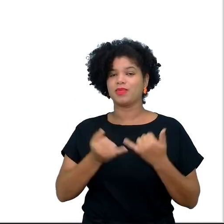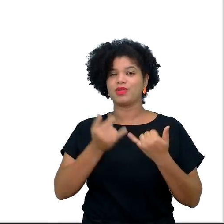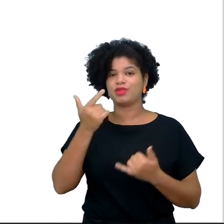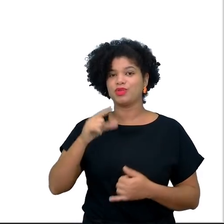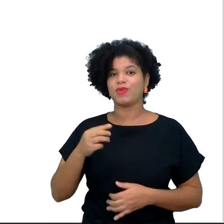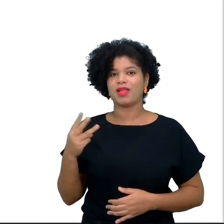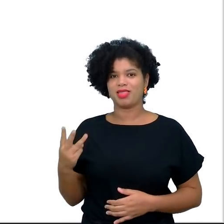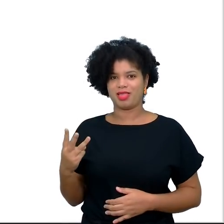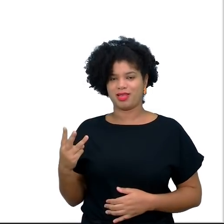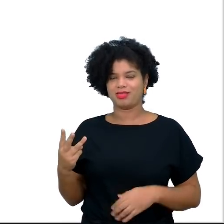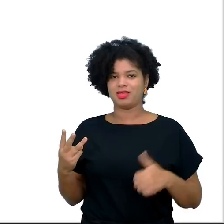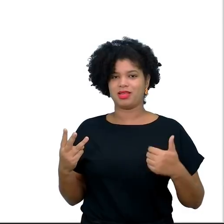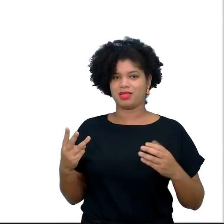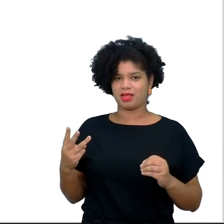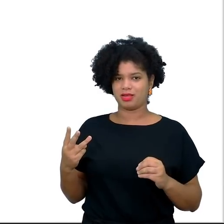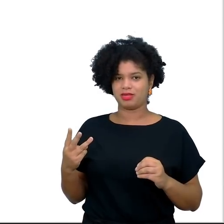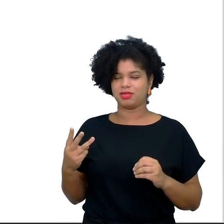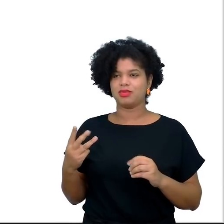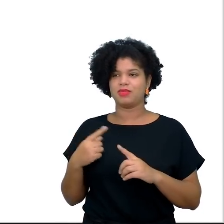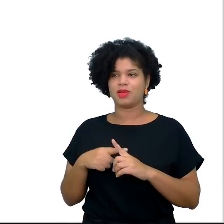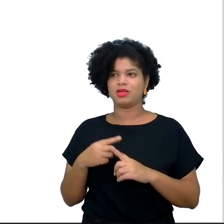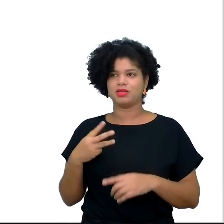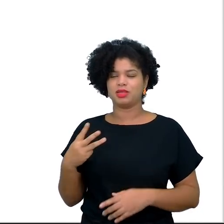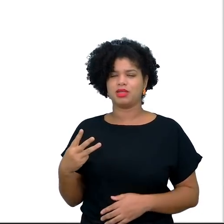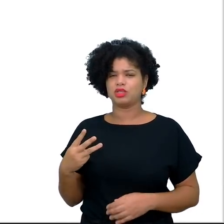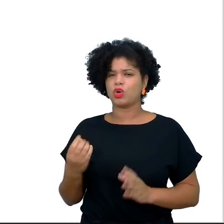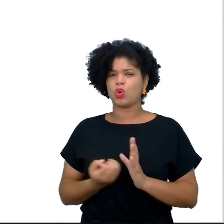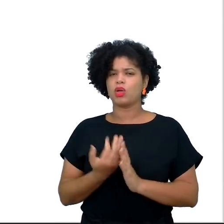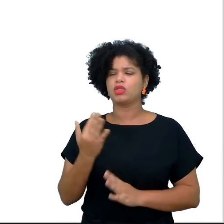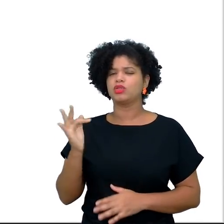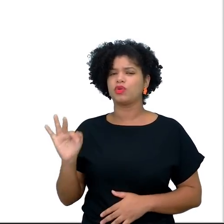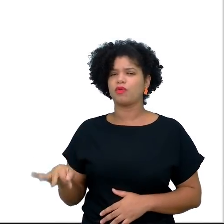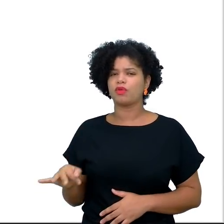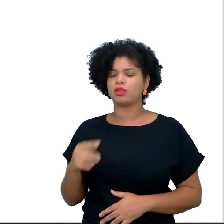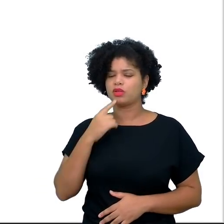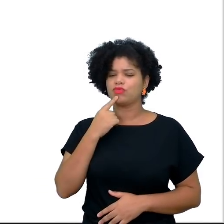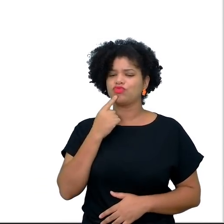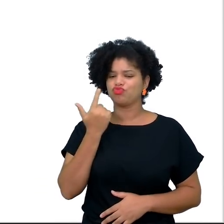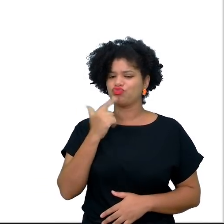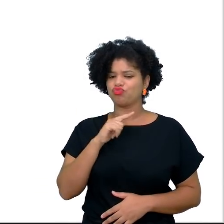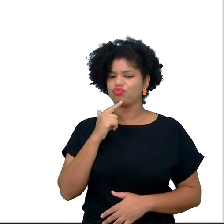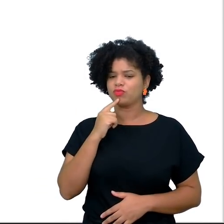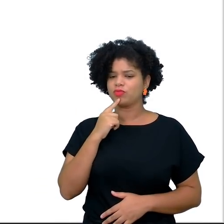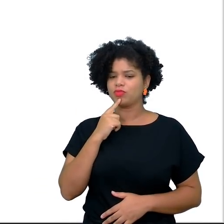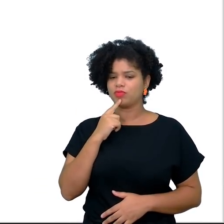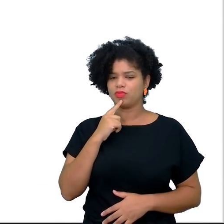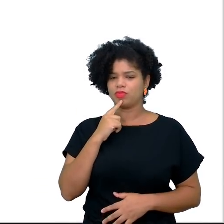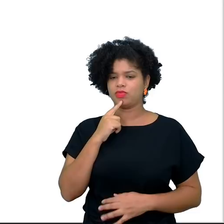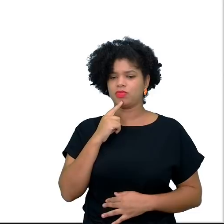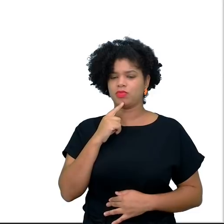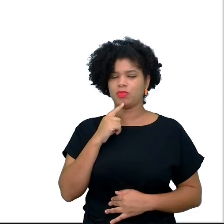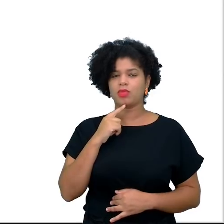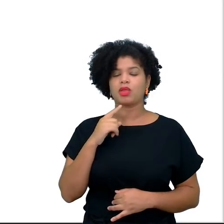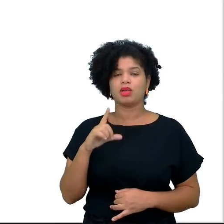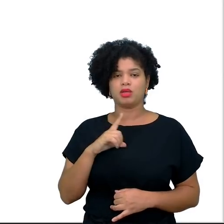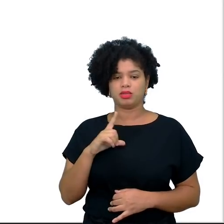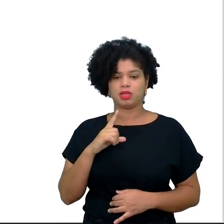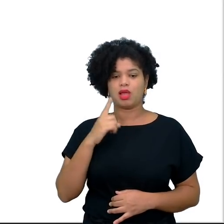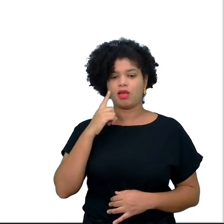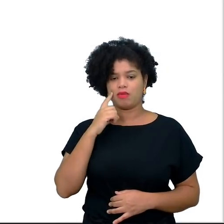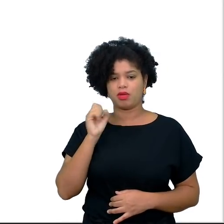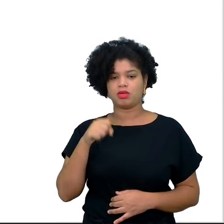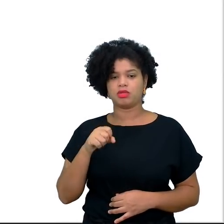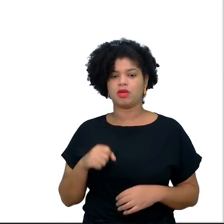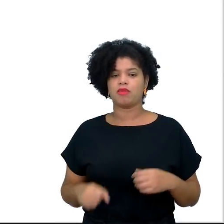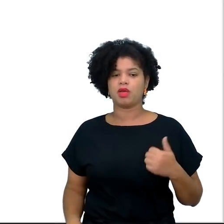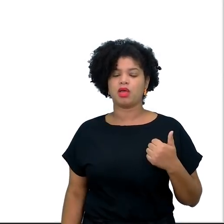na segunda rodada. Então, com quantas figurinhas Rafael ficou ao final da segunda rodada? Então, nós temos um ganho, né, na